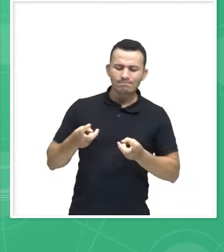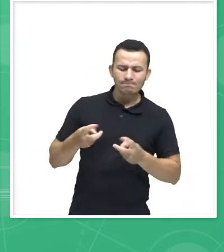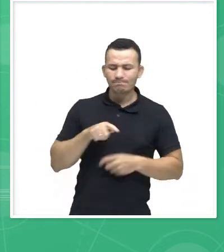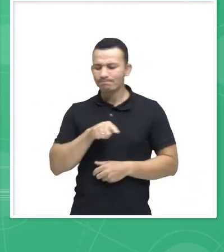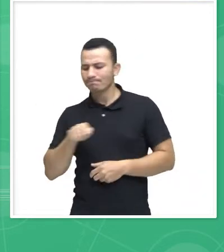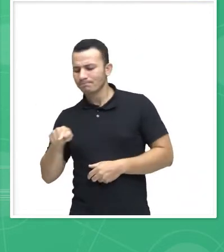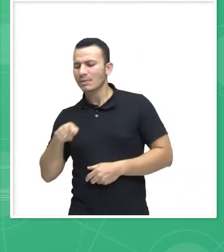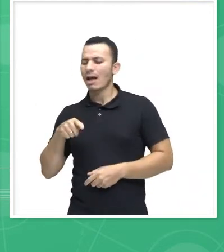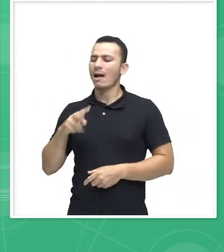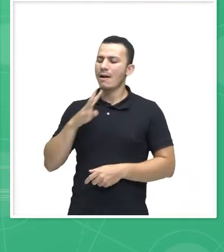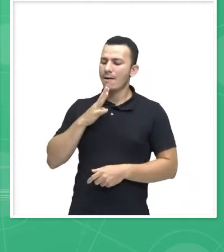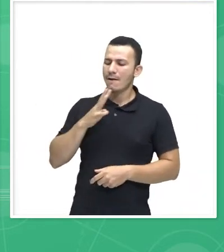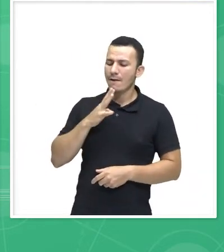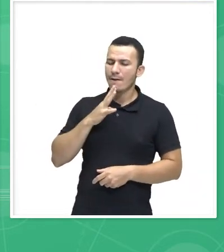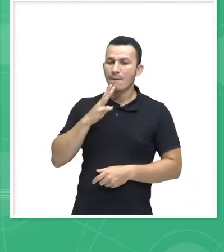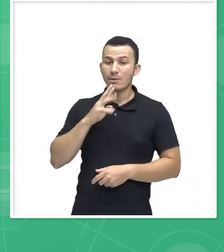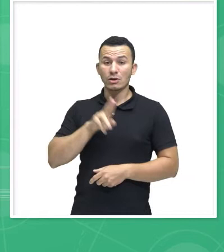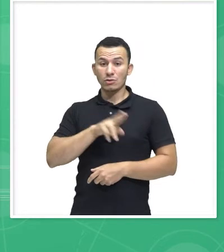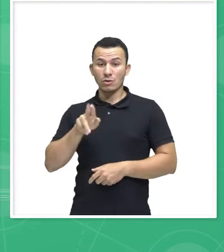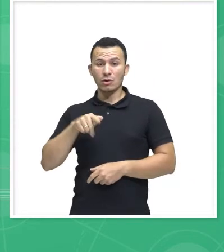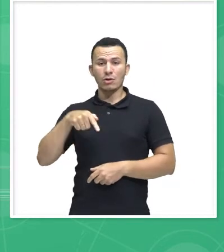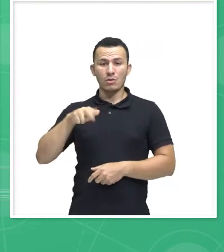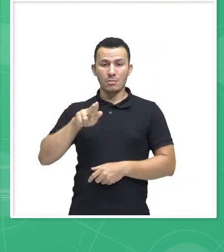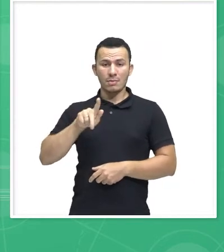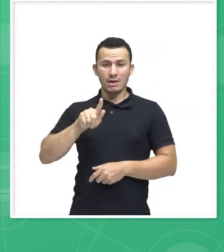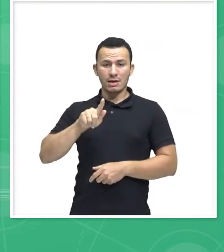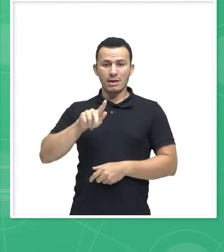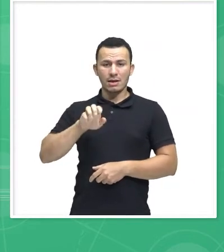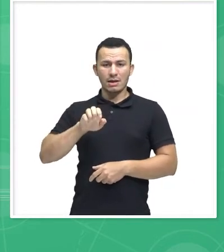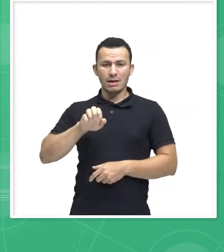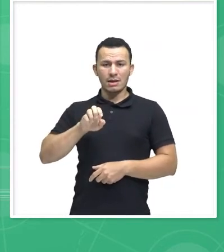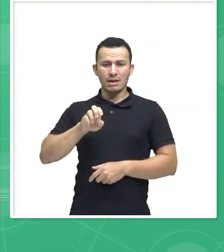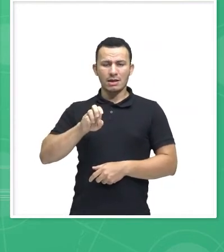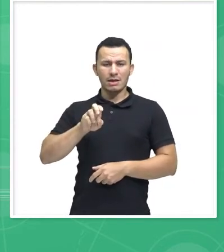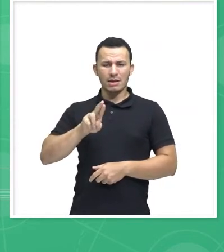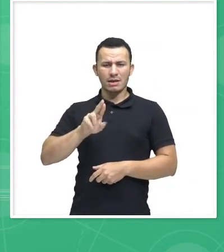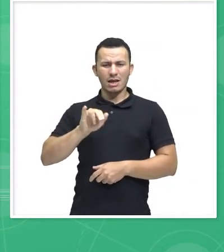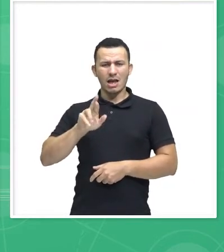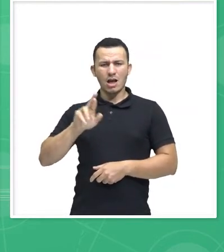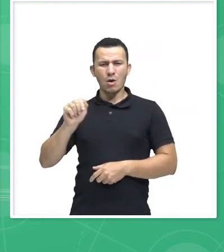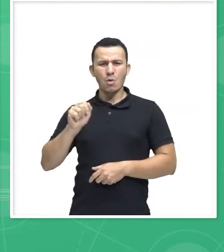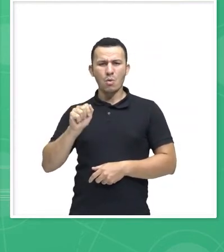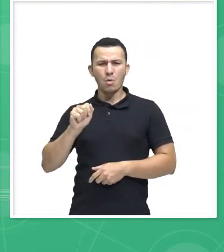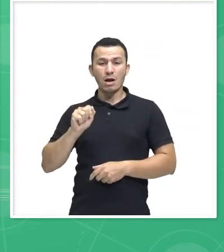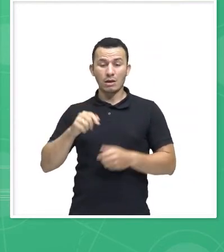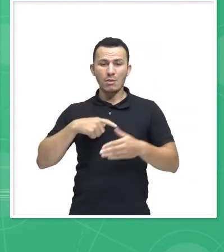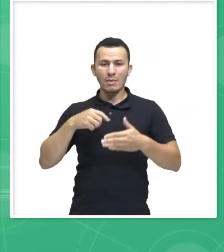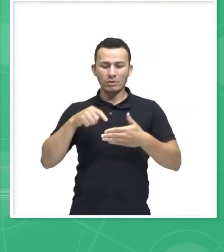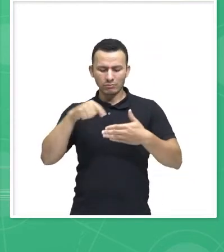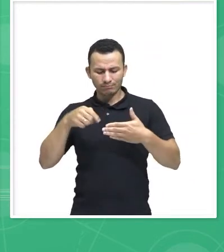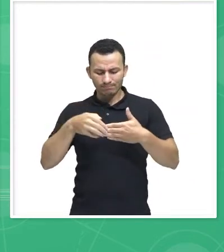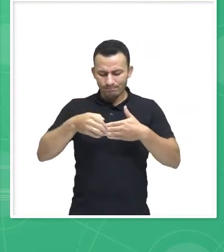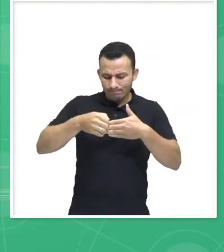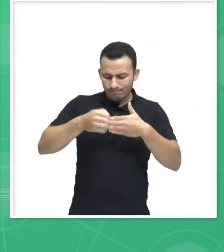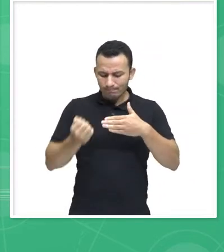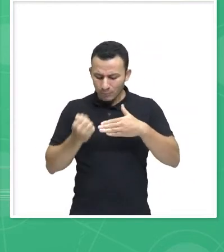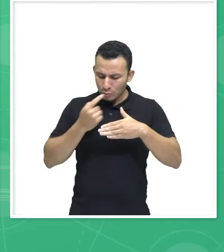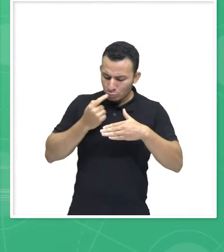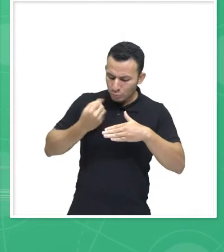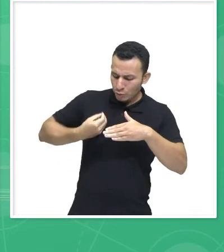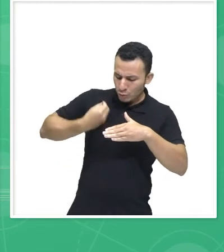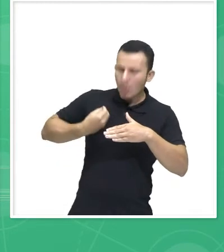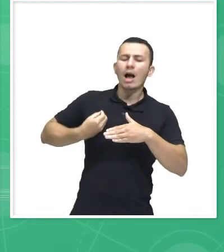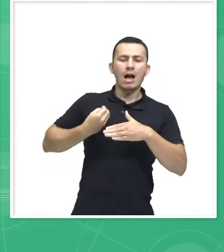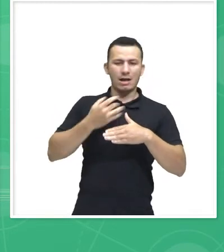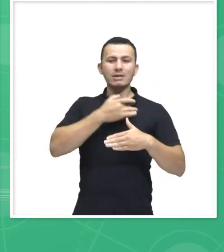que é o que a gente conhece popularmente como guerra é mais o nome certo o nome científico são as brancas então peixe principalmente os peixes